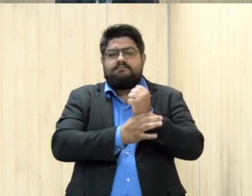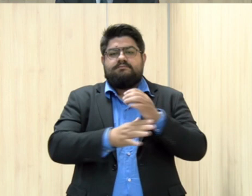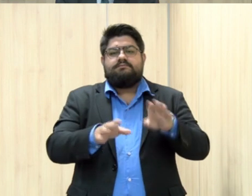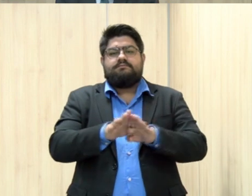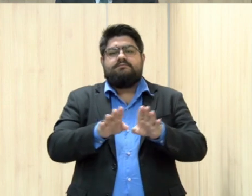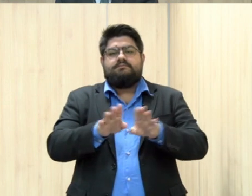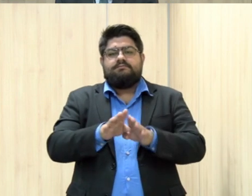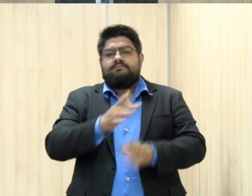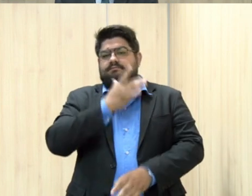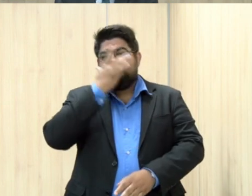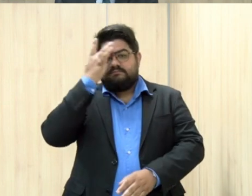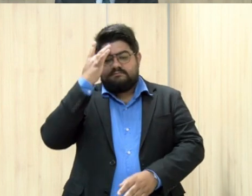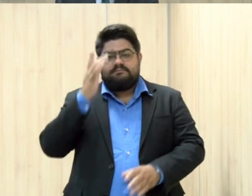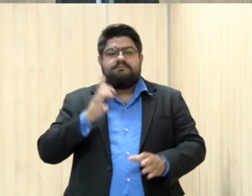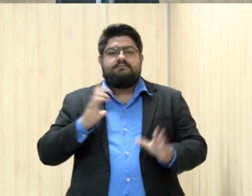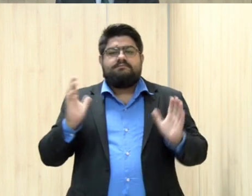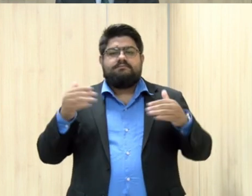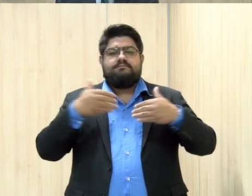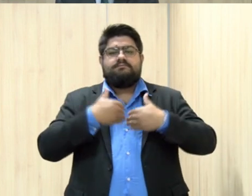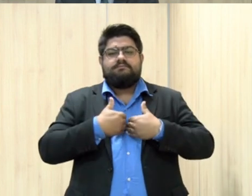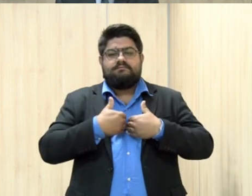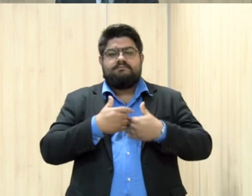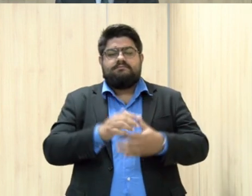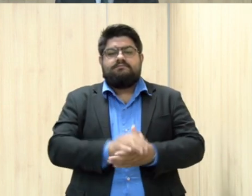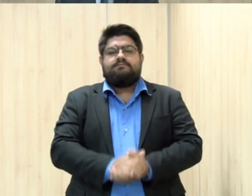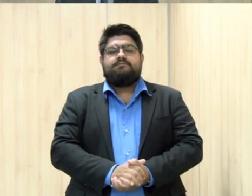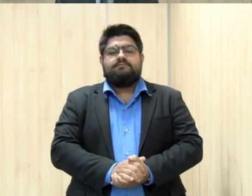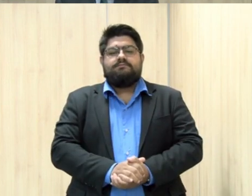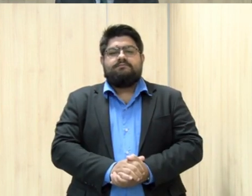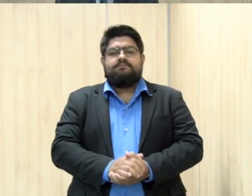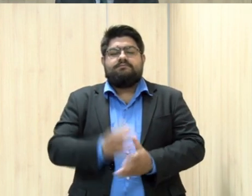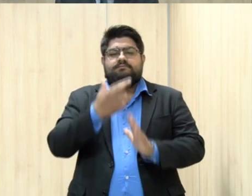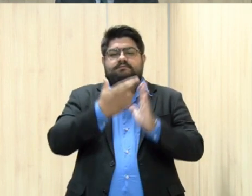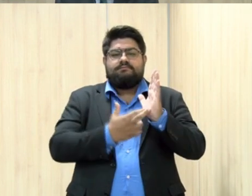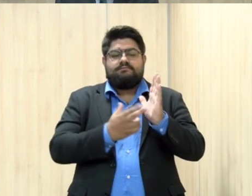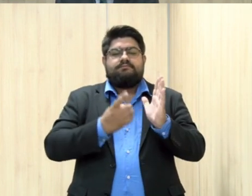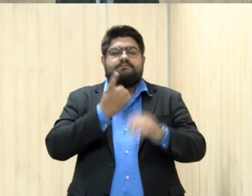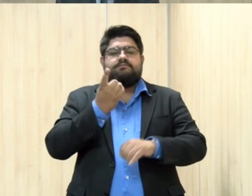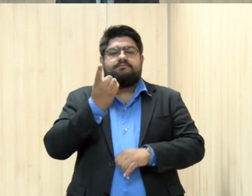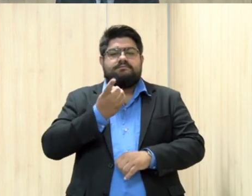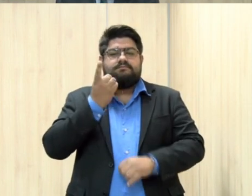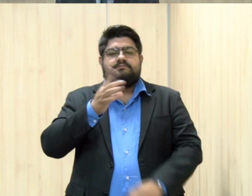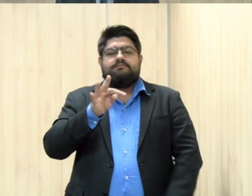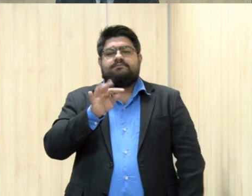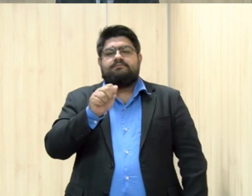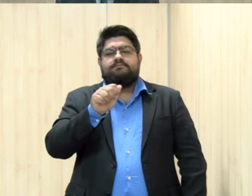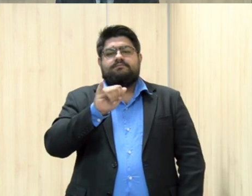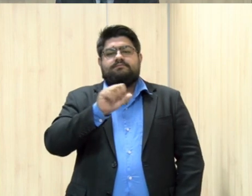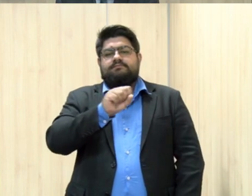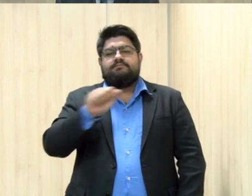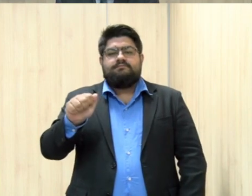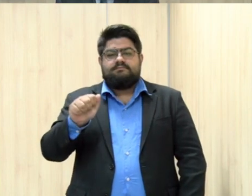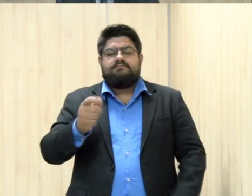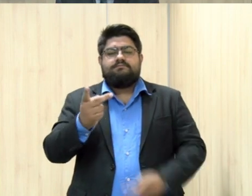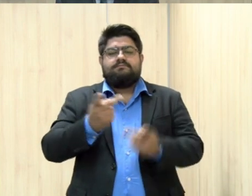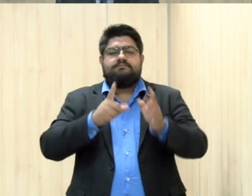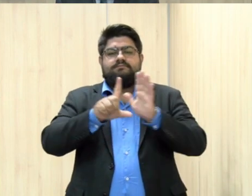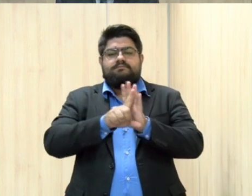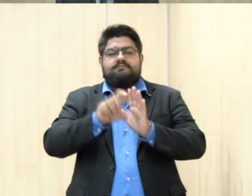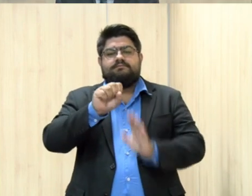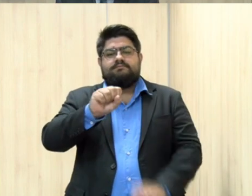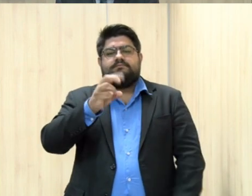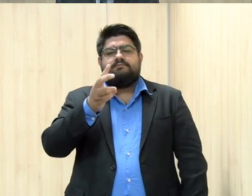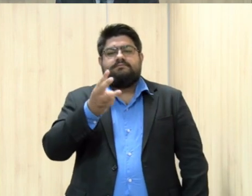condutor com Transtorno do aspecto autista tea para relatar a deputada Thaíssa projeto de lei número